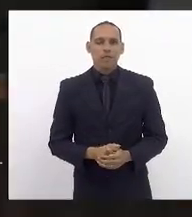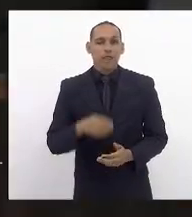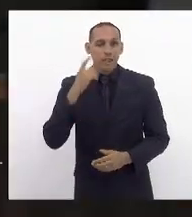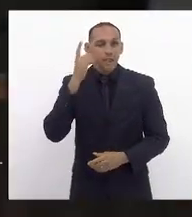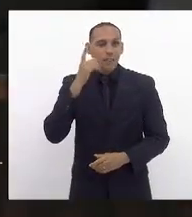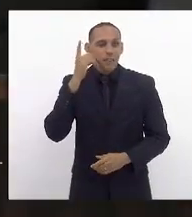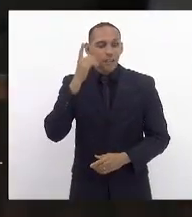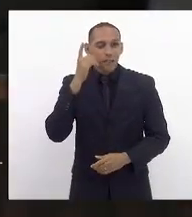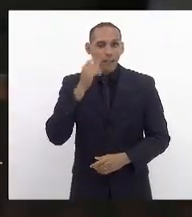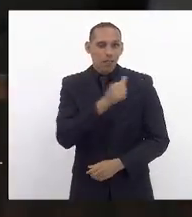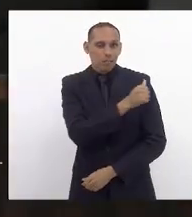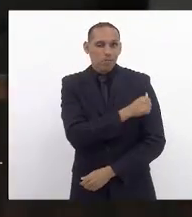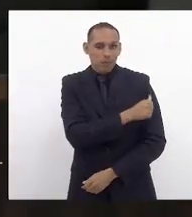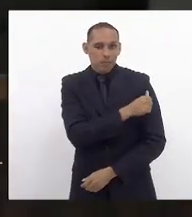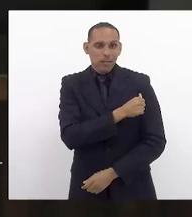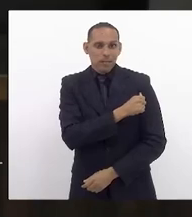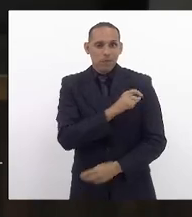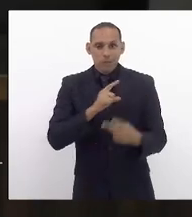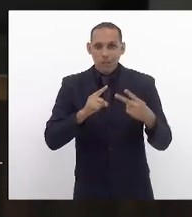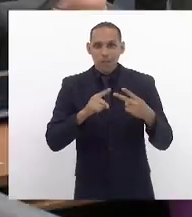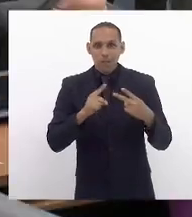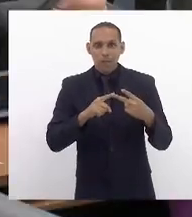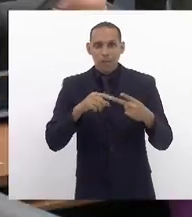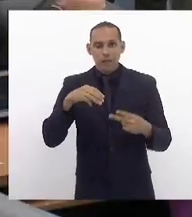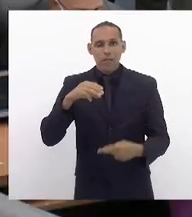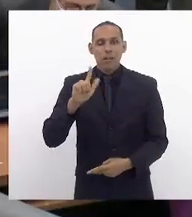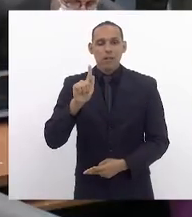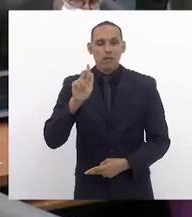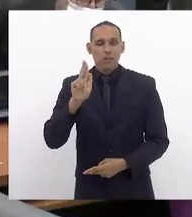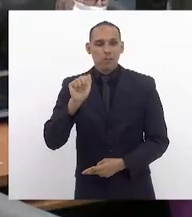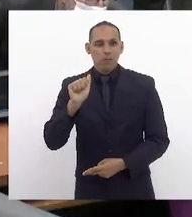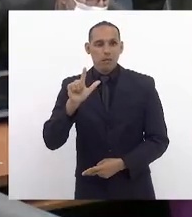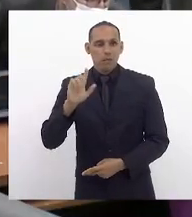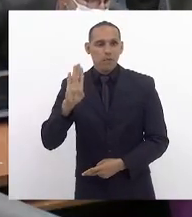Deputada enfermeira Regiane, em seguida, deputado Márcio Alberto. Enfermeira Regiane, em seguida, deputado Márcio